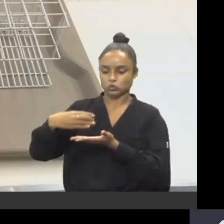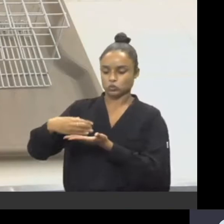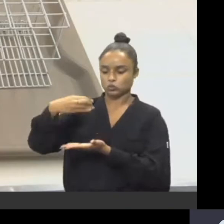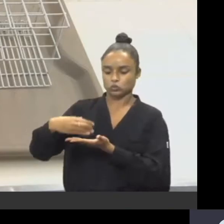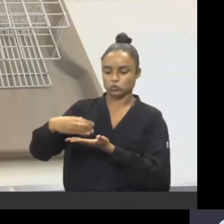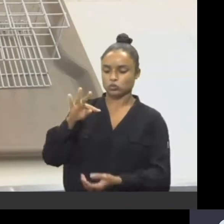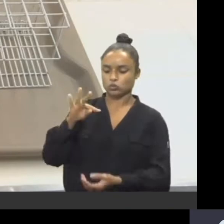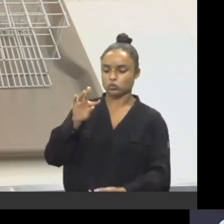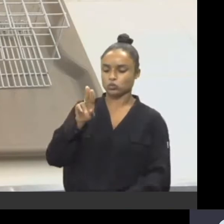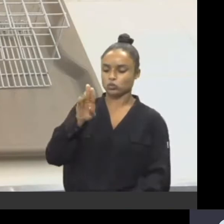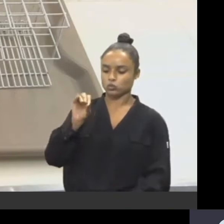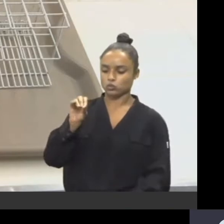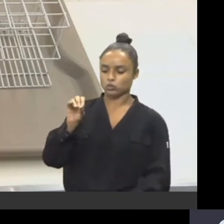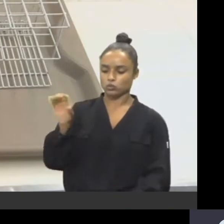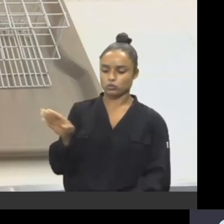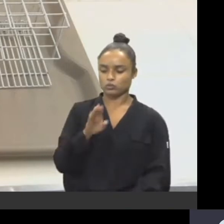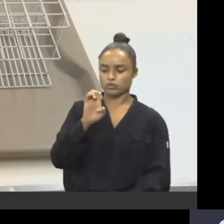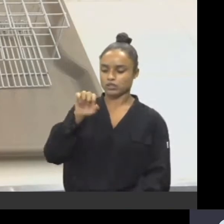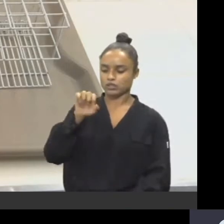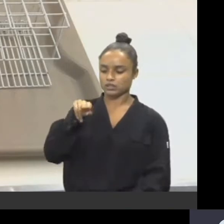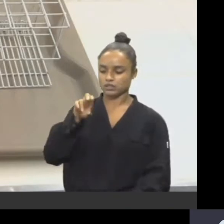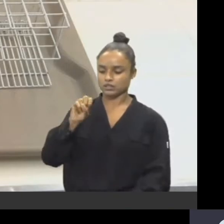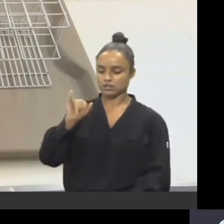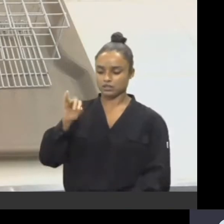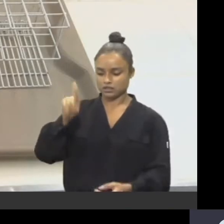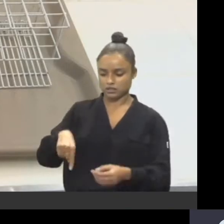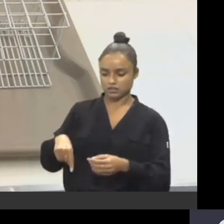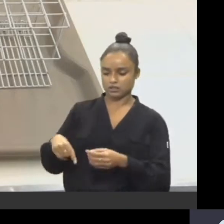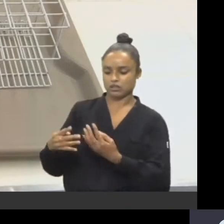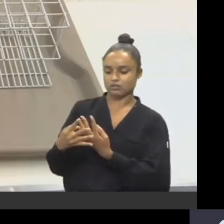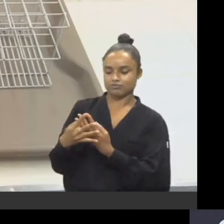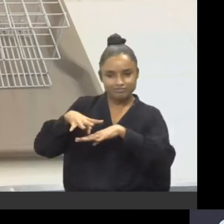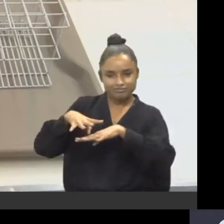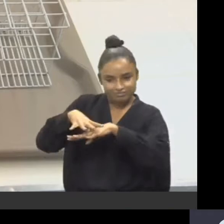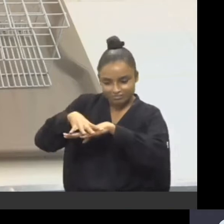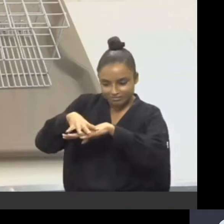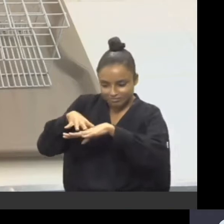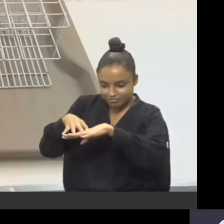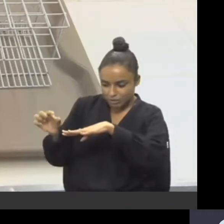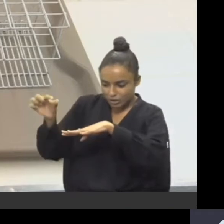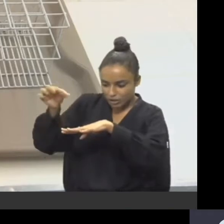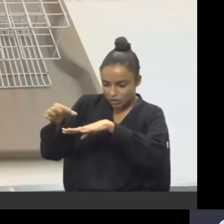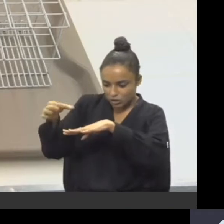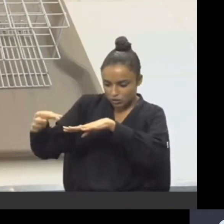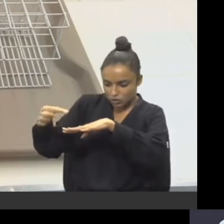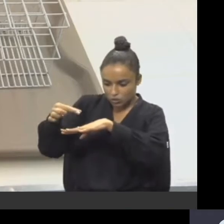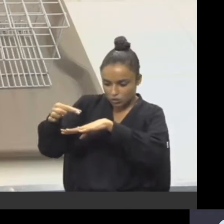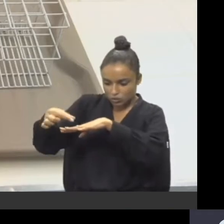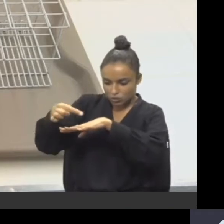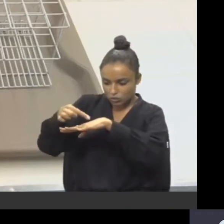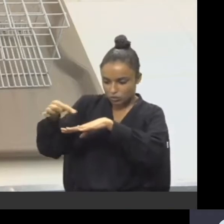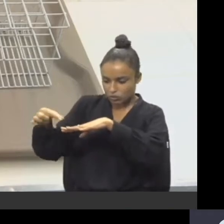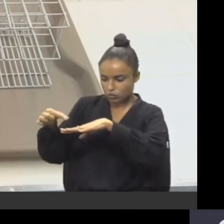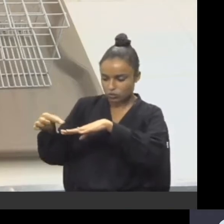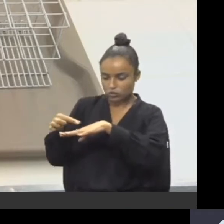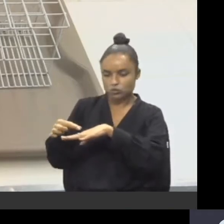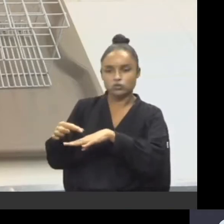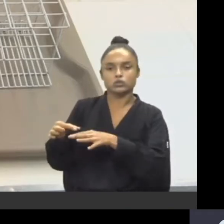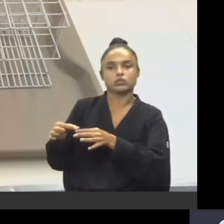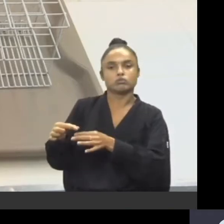ensaios, a estante para tubo de ensaio, nós temos também as pipetas graduadas e o pipetador. E nós